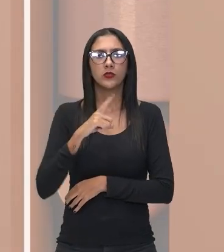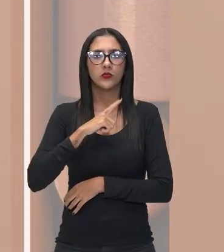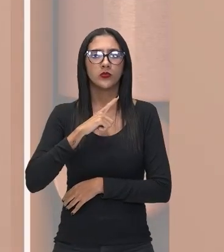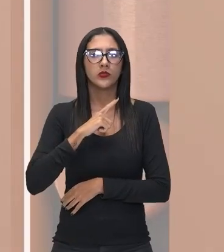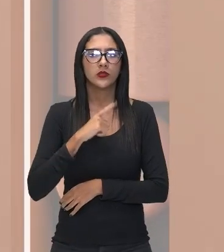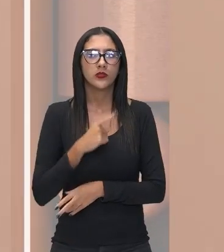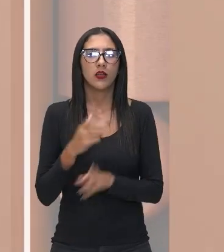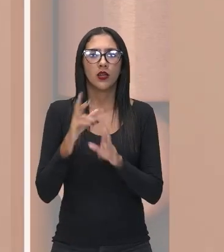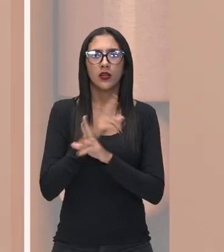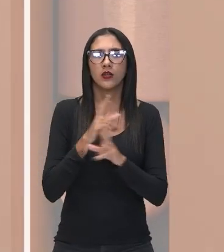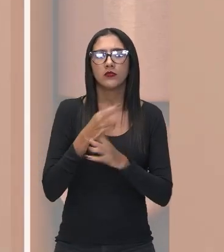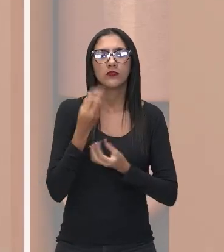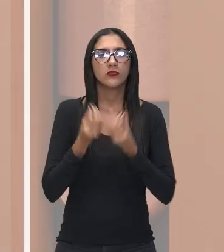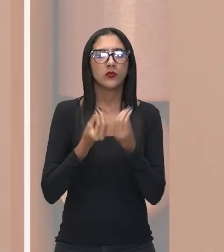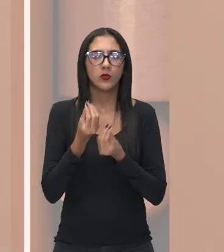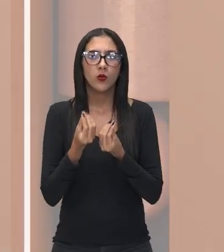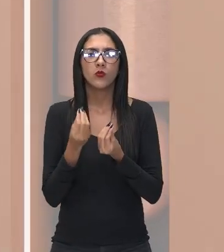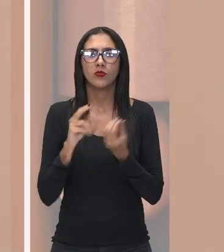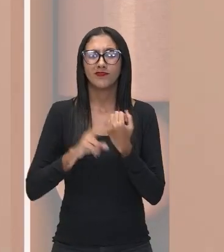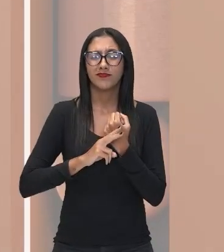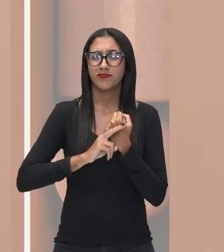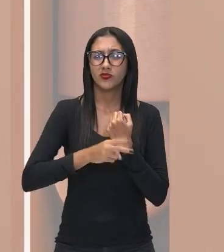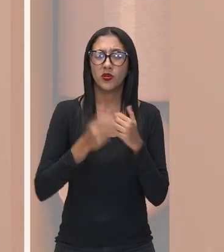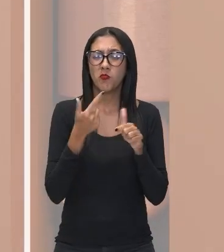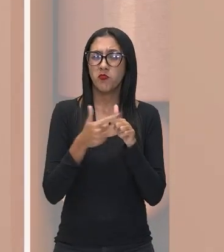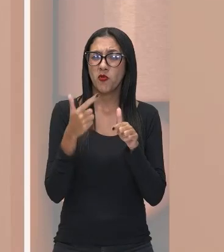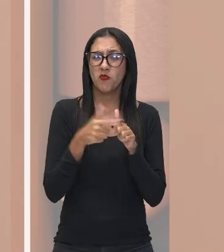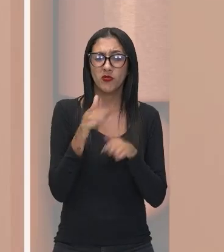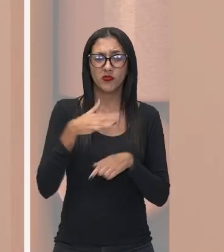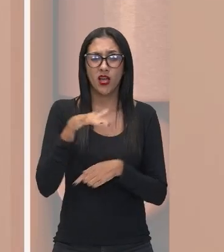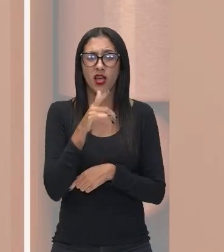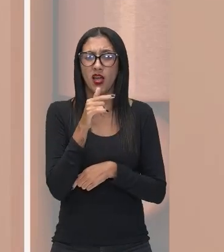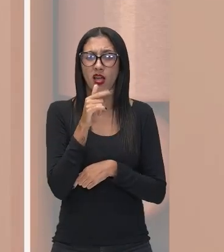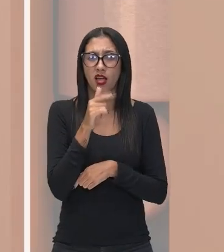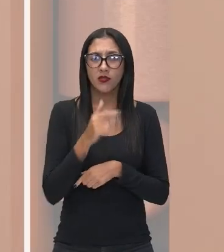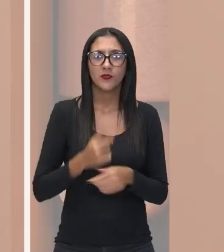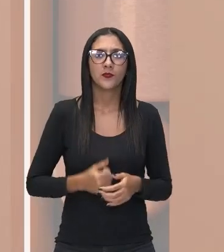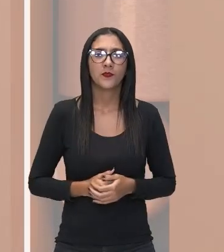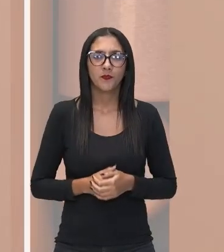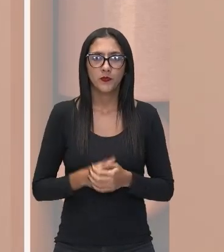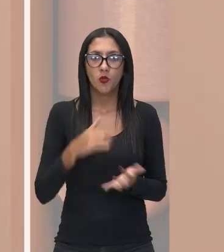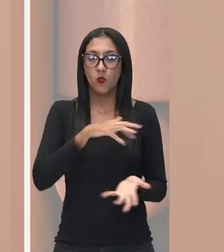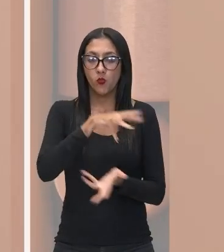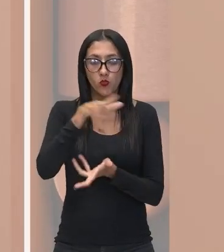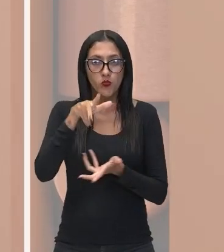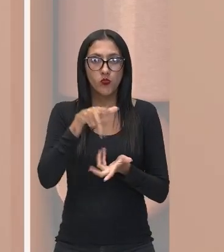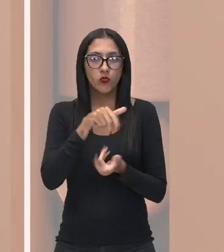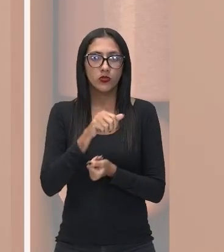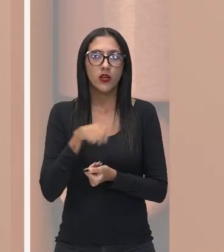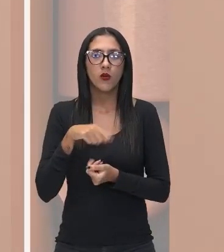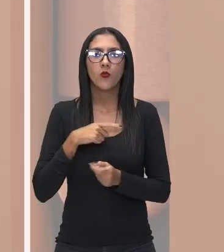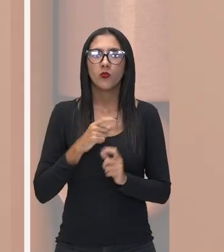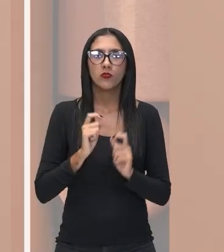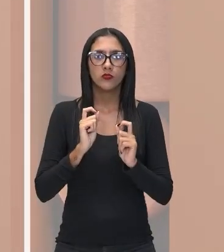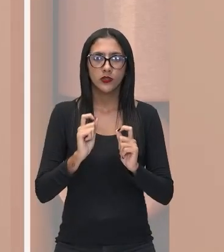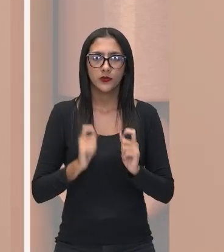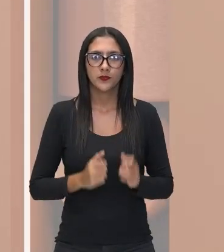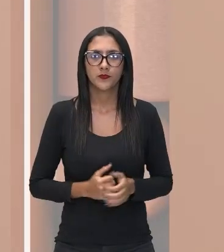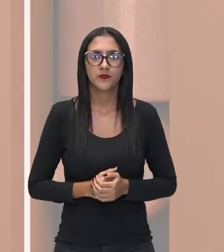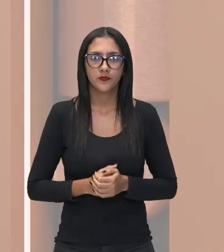a questão, né, que vem prejudicando os recursos hídricos do nosso planeta é o fenômeno